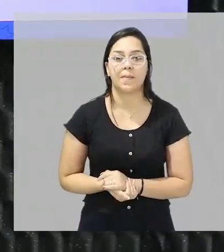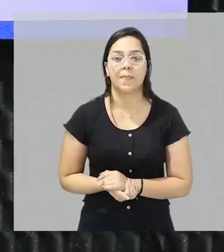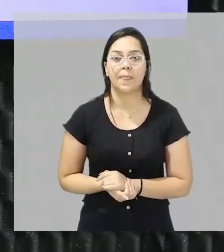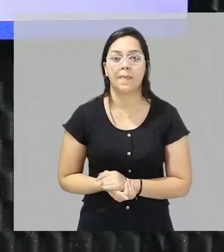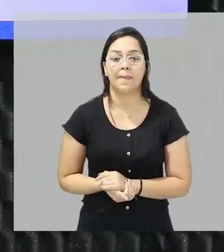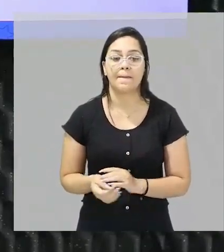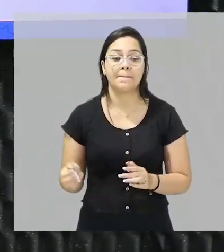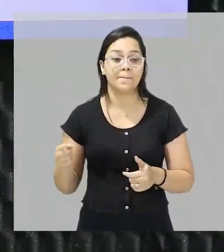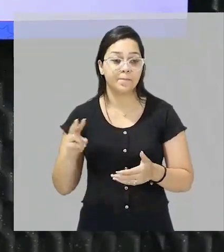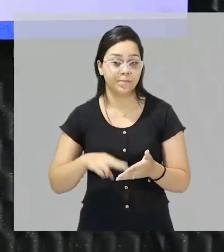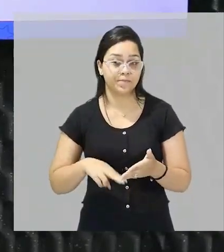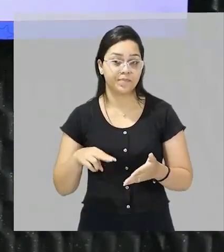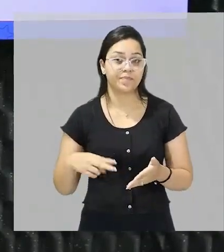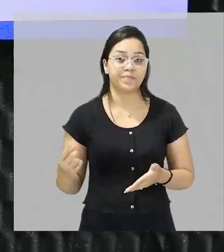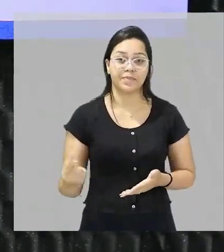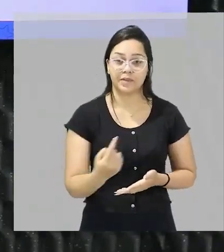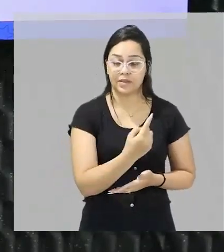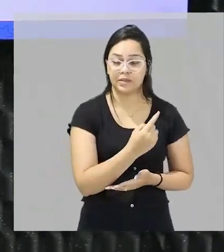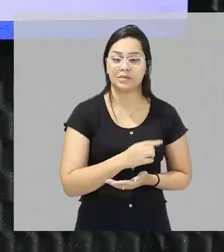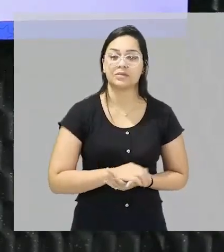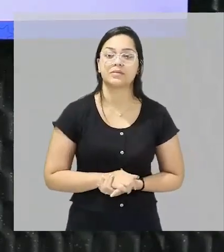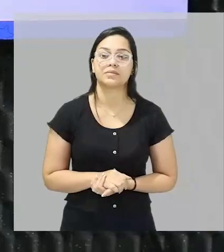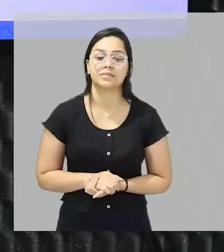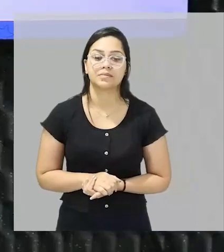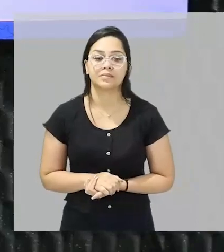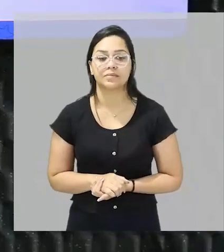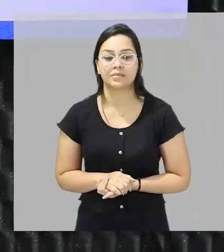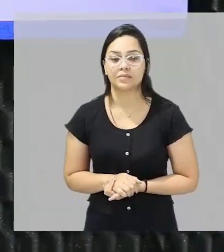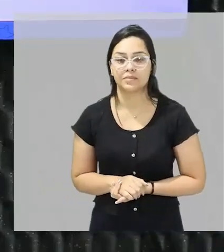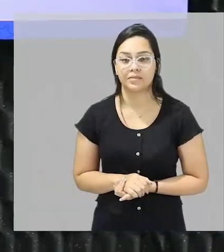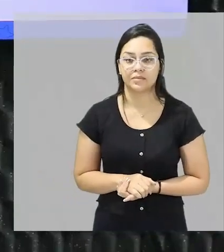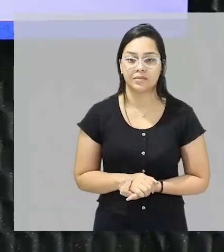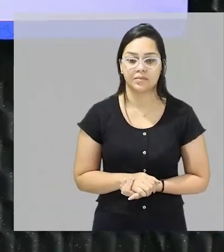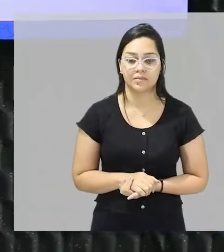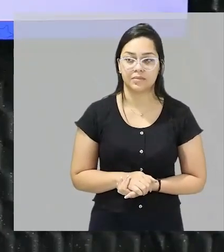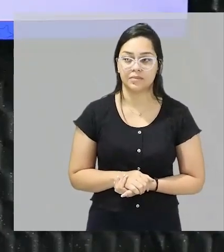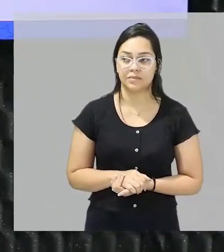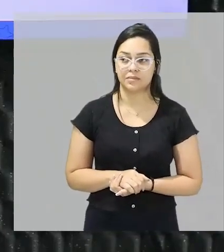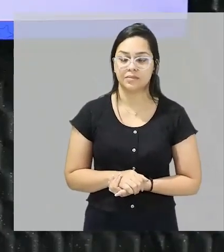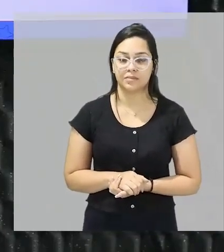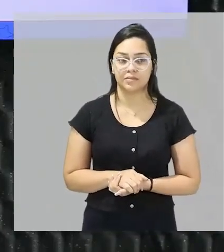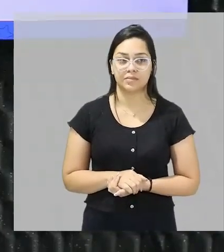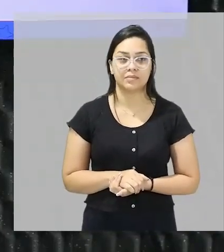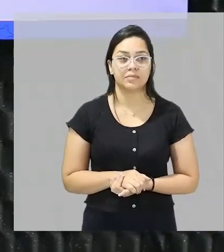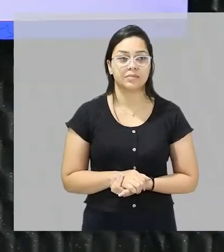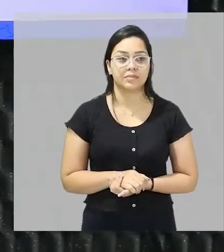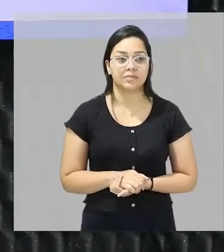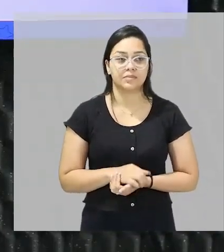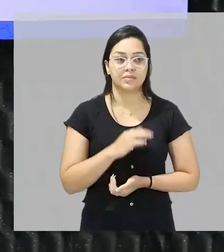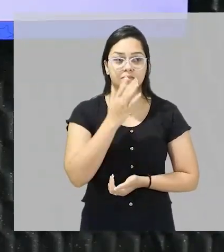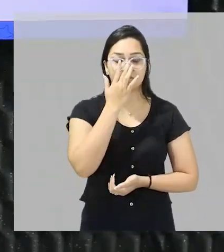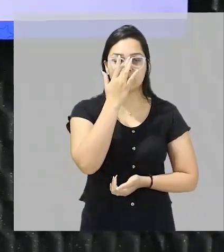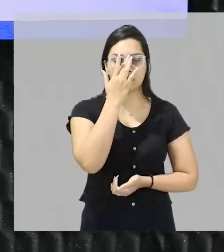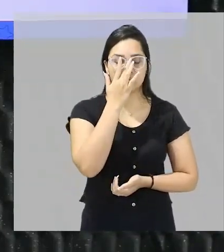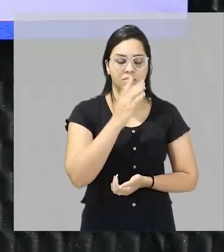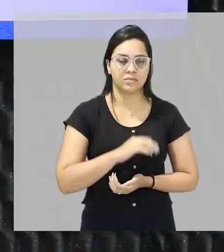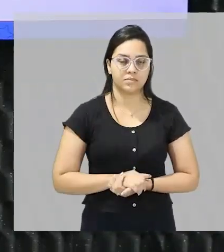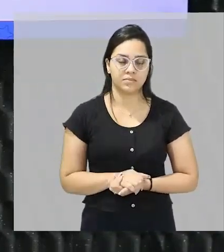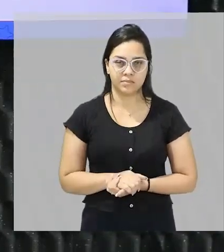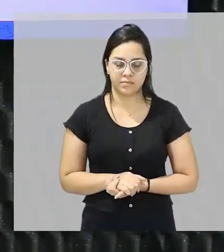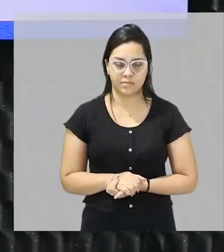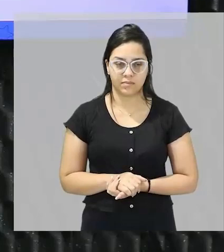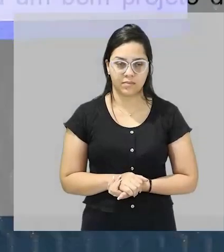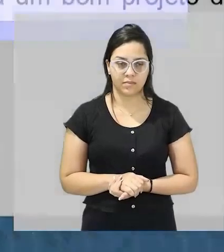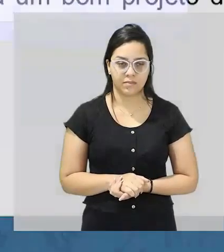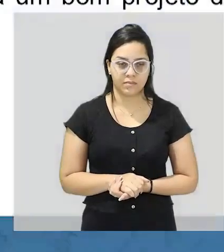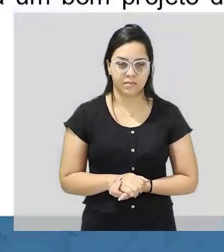No fim do primeiro parágrafo, a aluna também adianta o que será desenvolvido no restante do texto. A principal razão para a posse